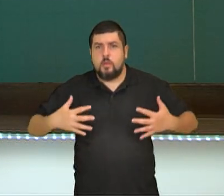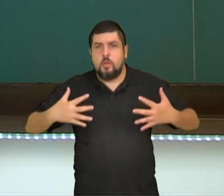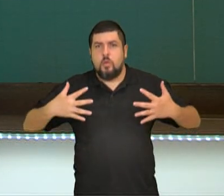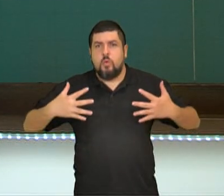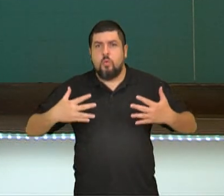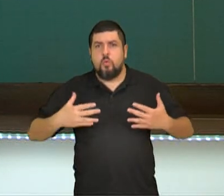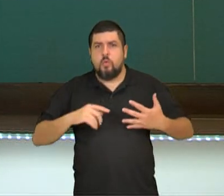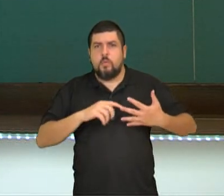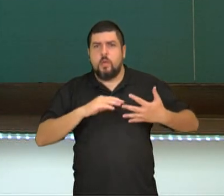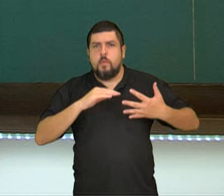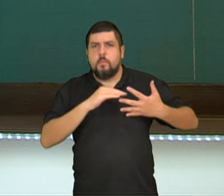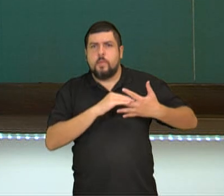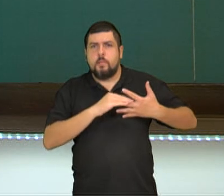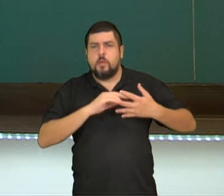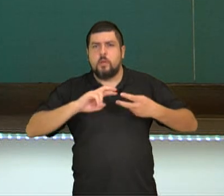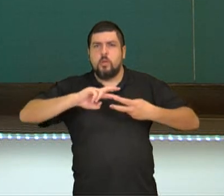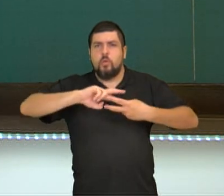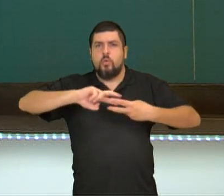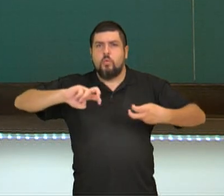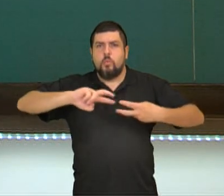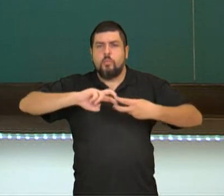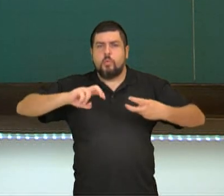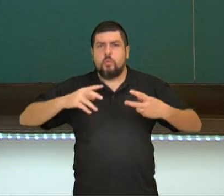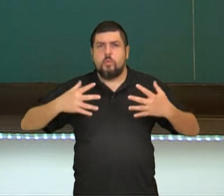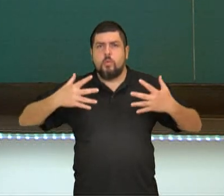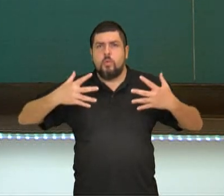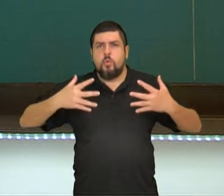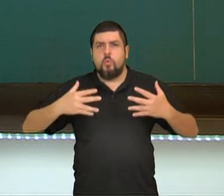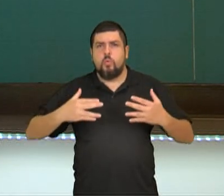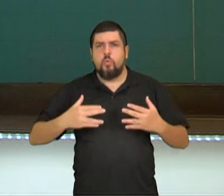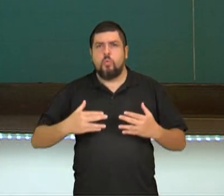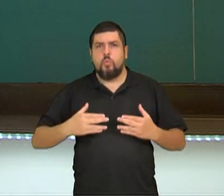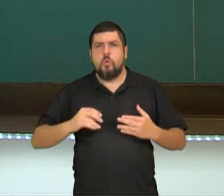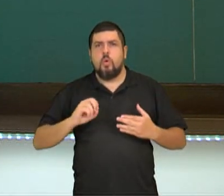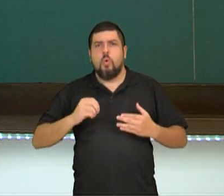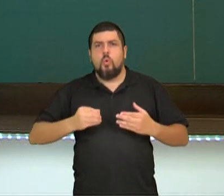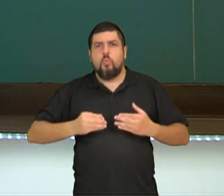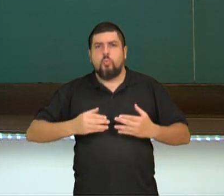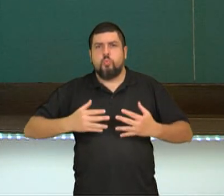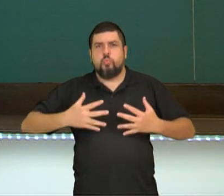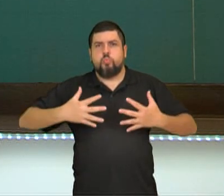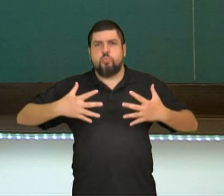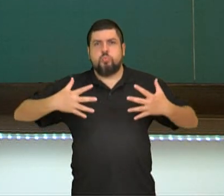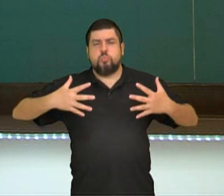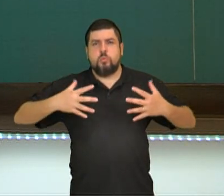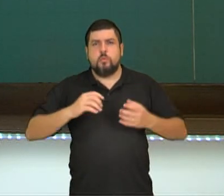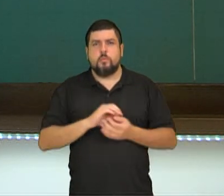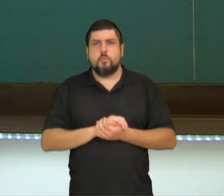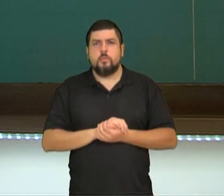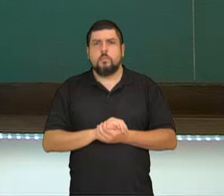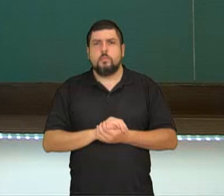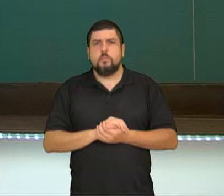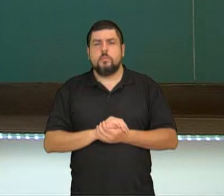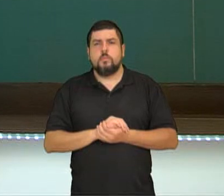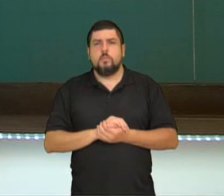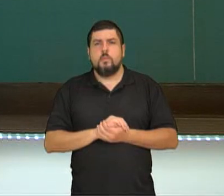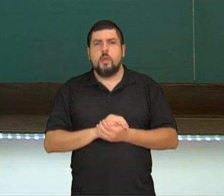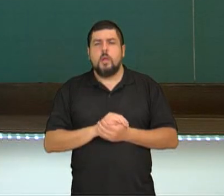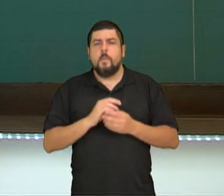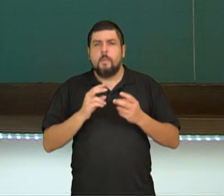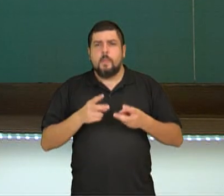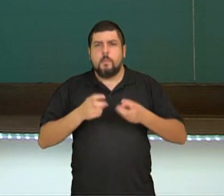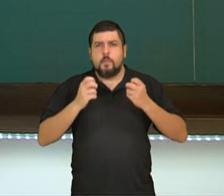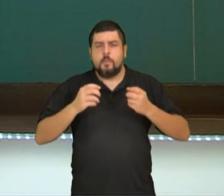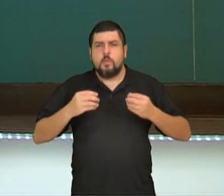as costelas e o diafragma ou se contraem ou relaxam. Então, olha só, na inspiração,